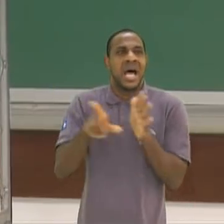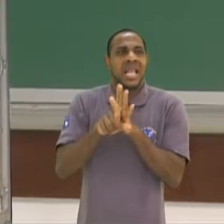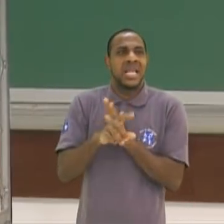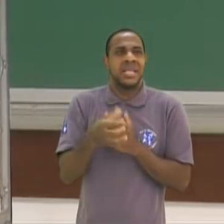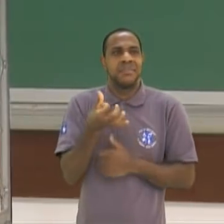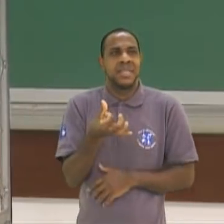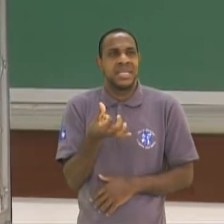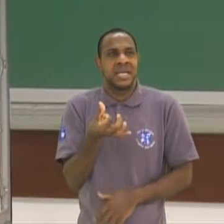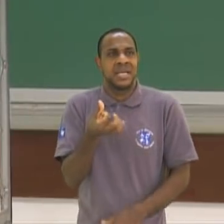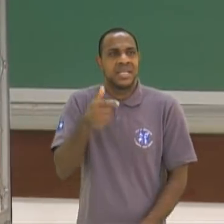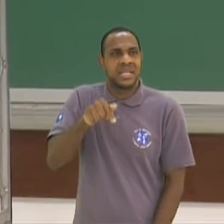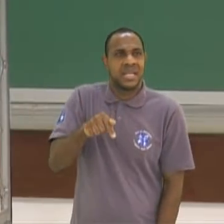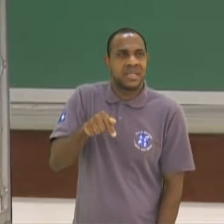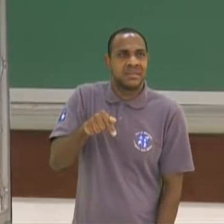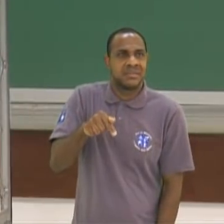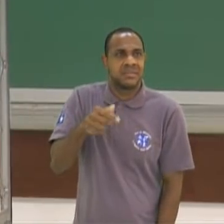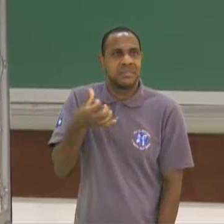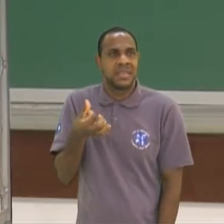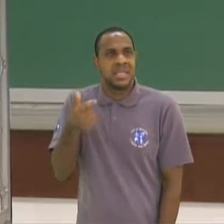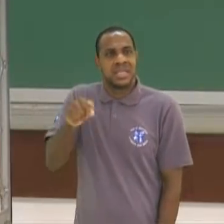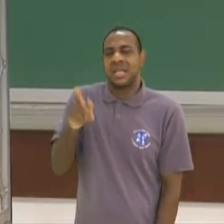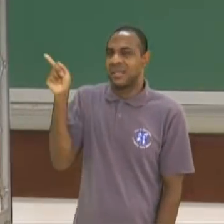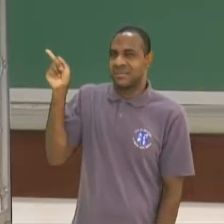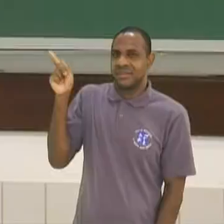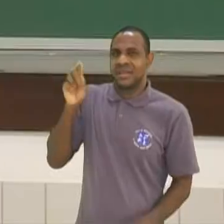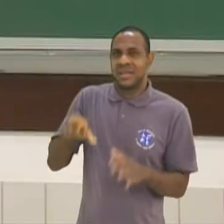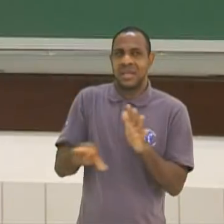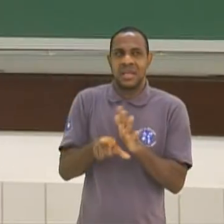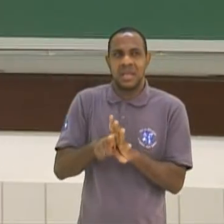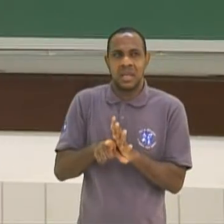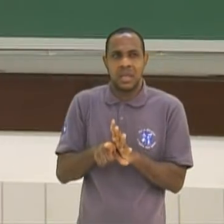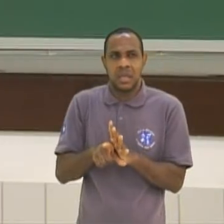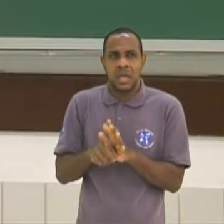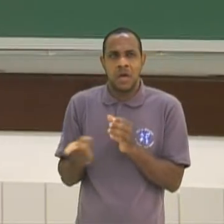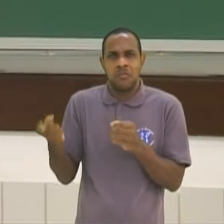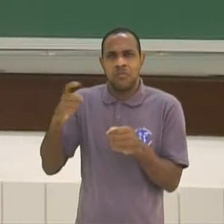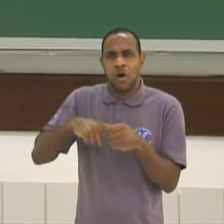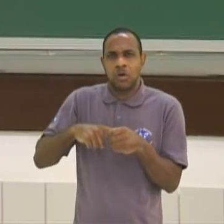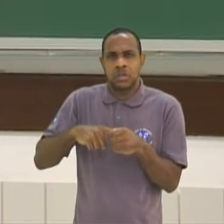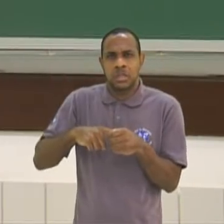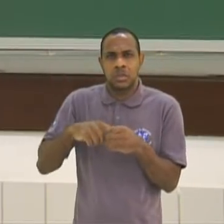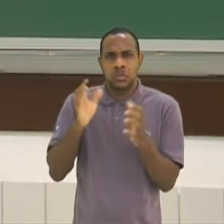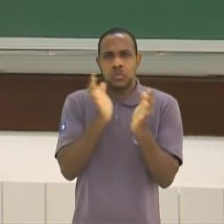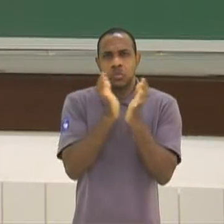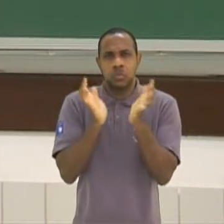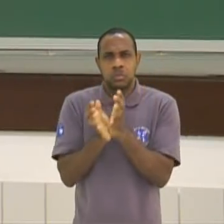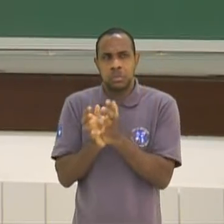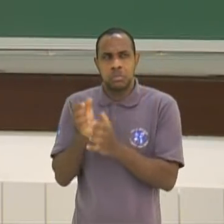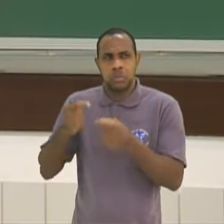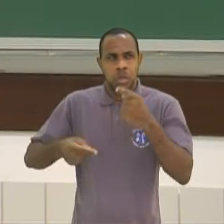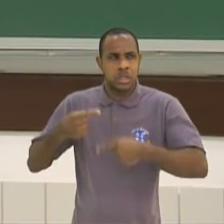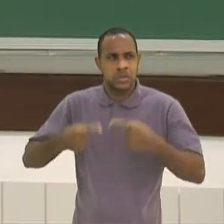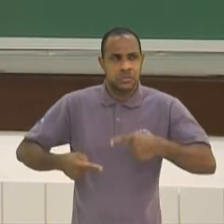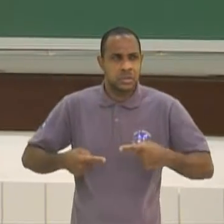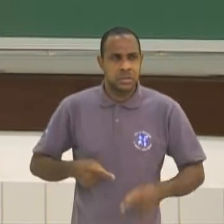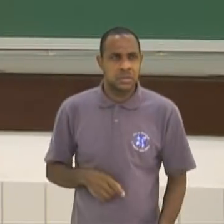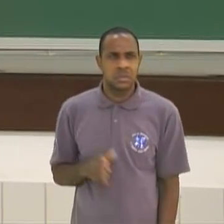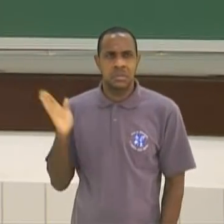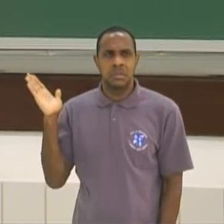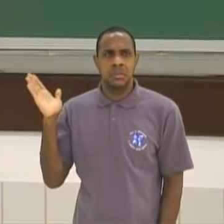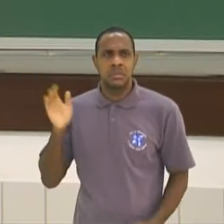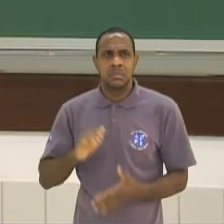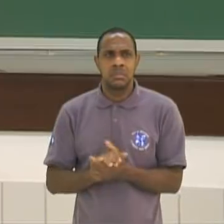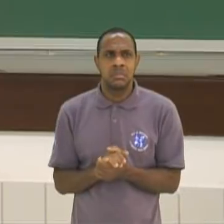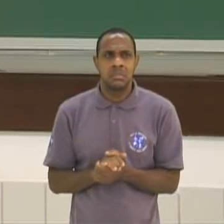autorizava a volta dos partidos políticos. Rapidinho, cola aqui, rapidinho, vem cá. Ei,